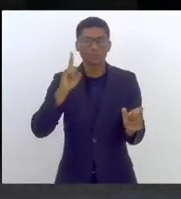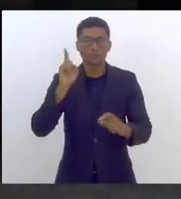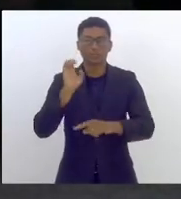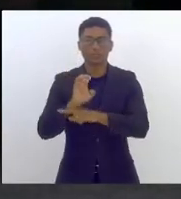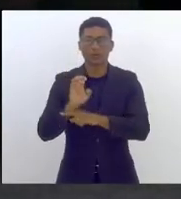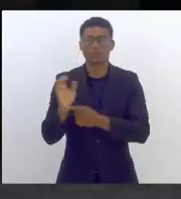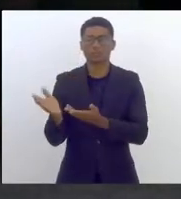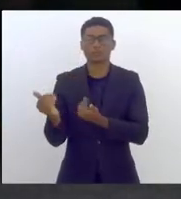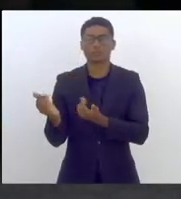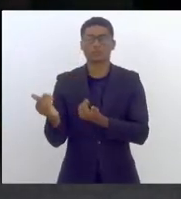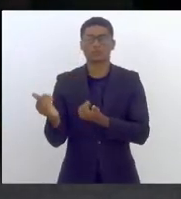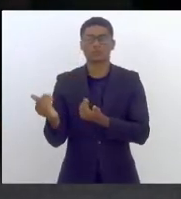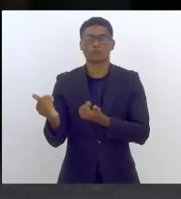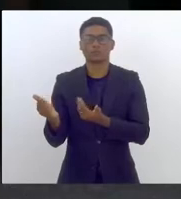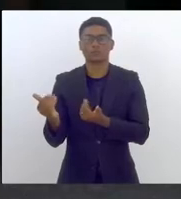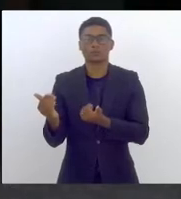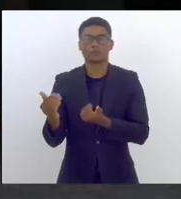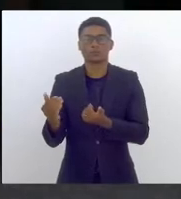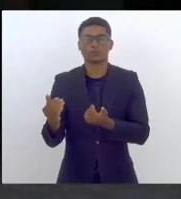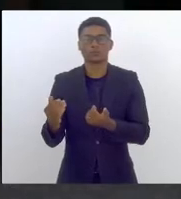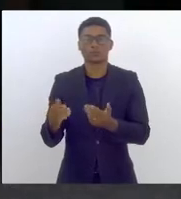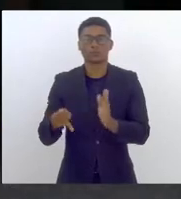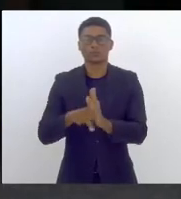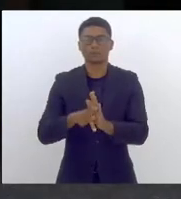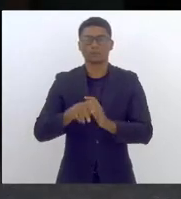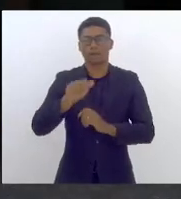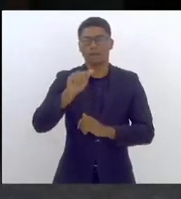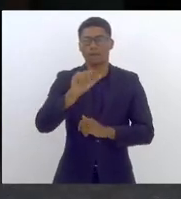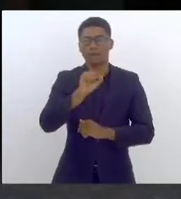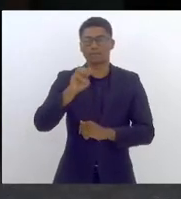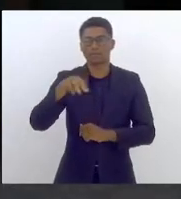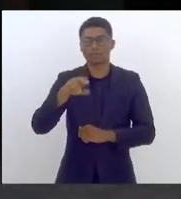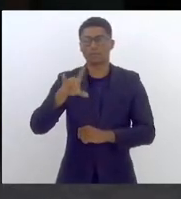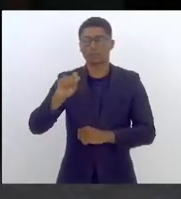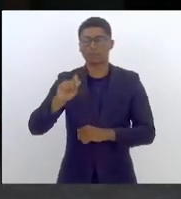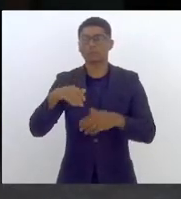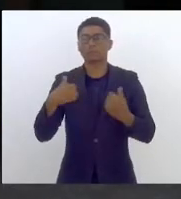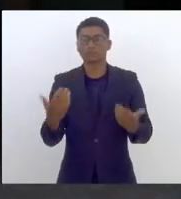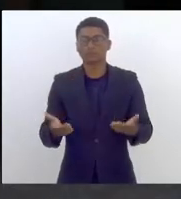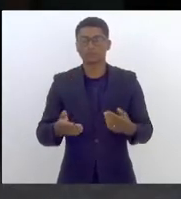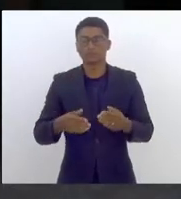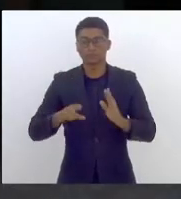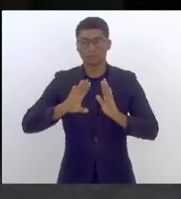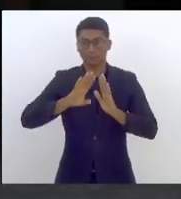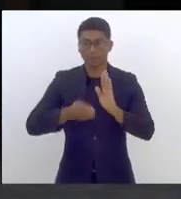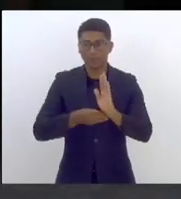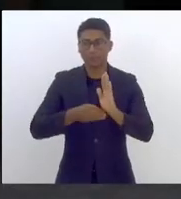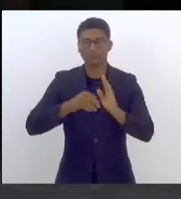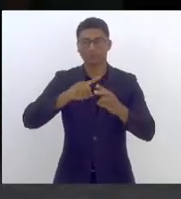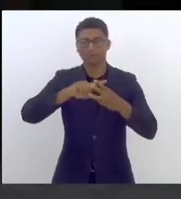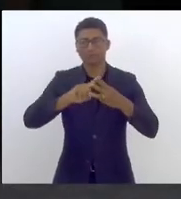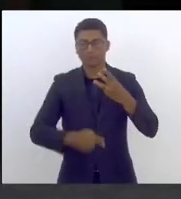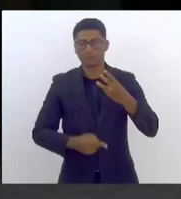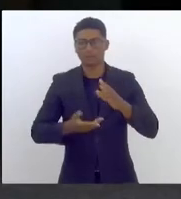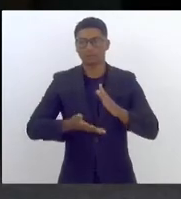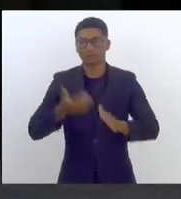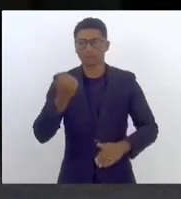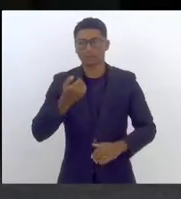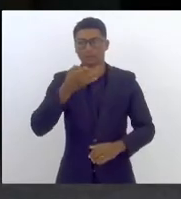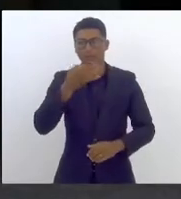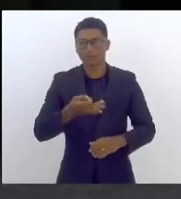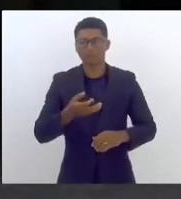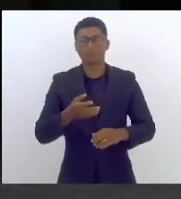juventude da Assembleia de Deus então tô retirando as três emendas e o parecer é pela